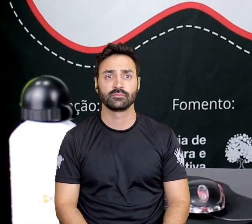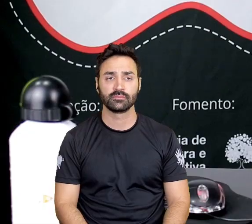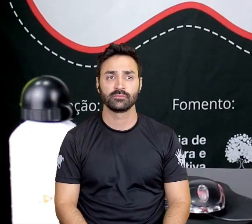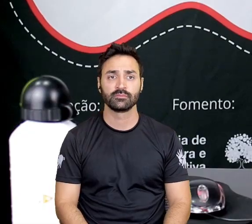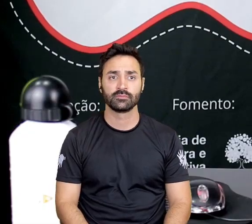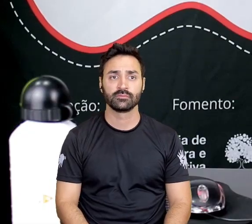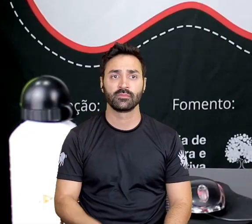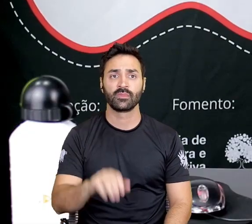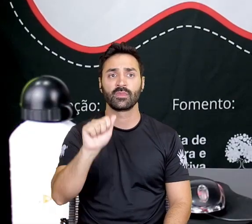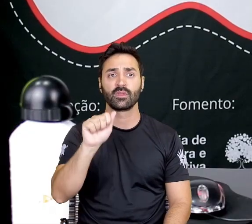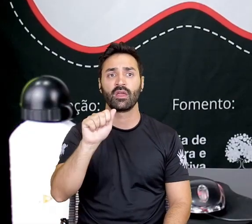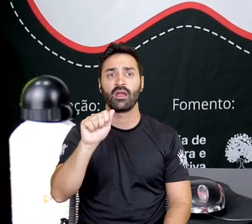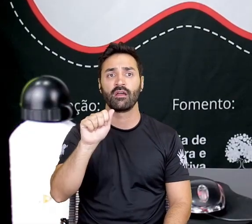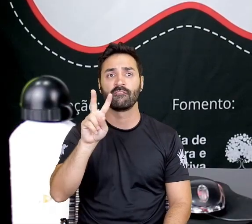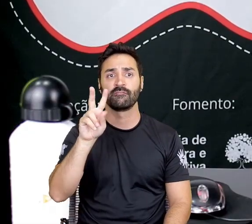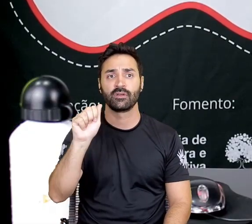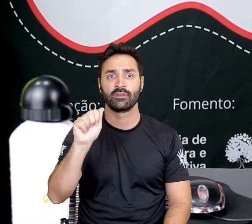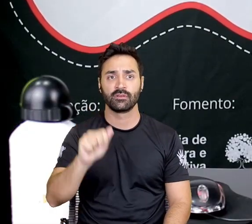Ava Mariana.